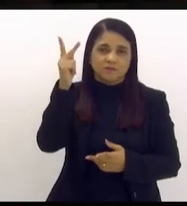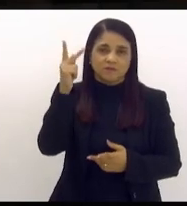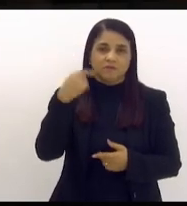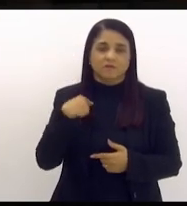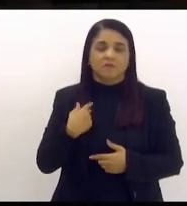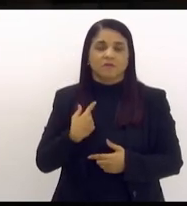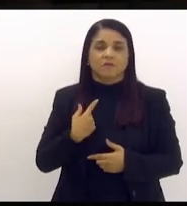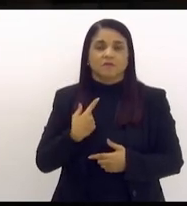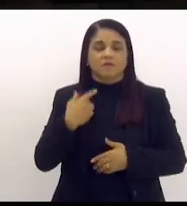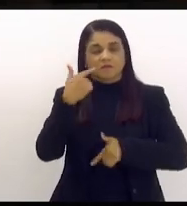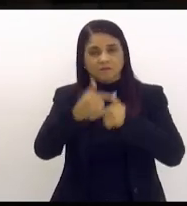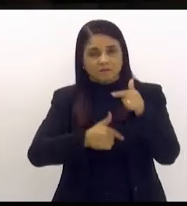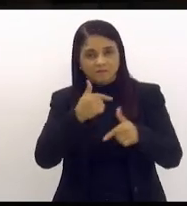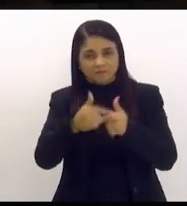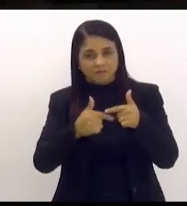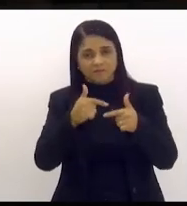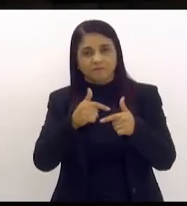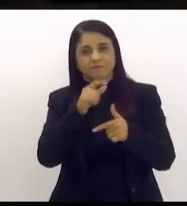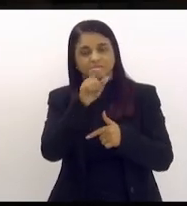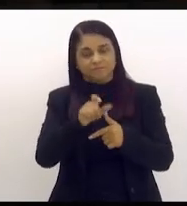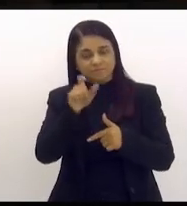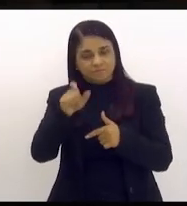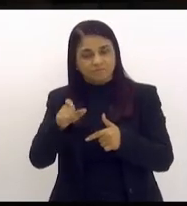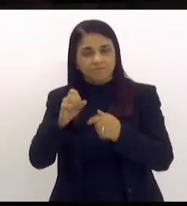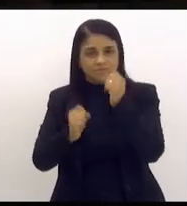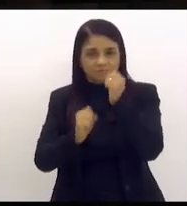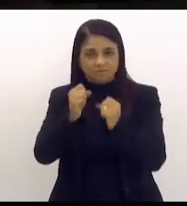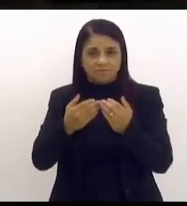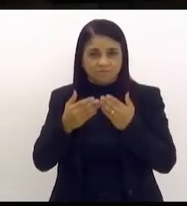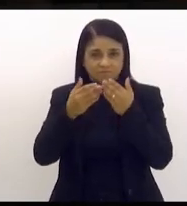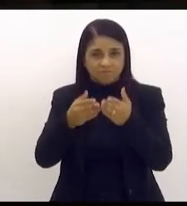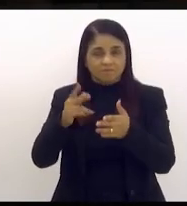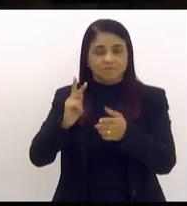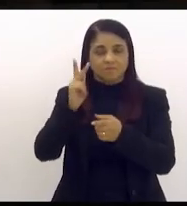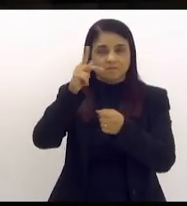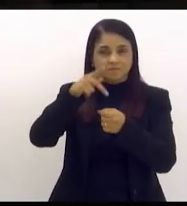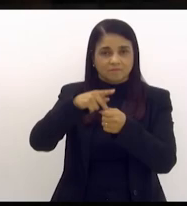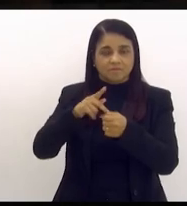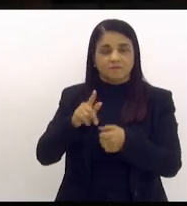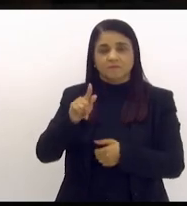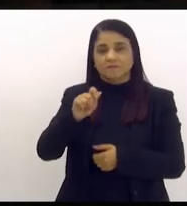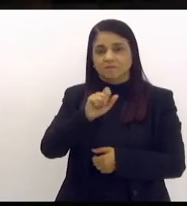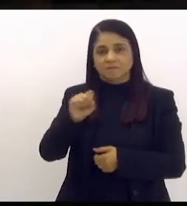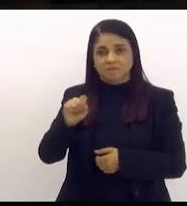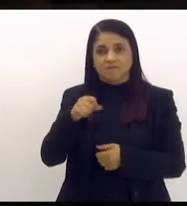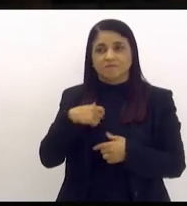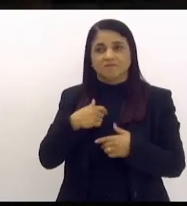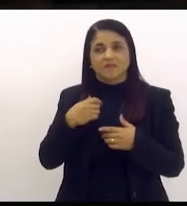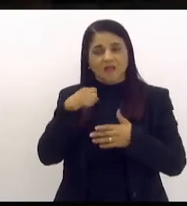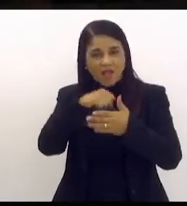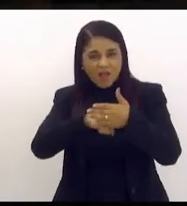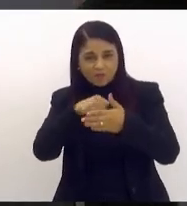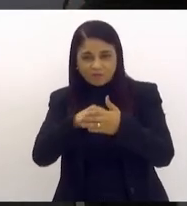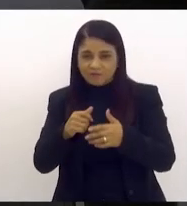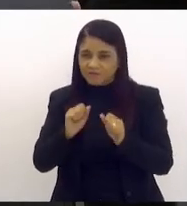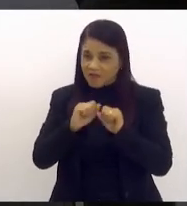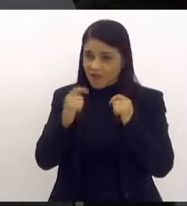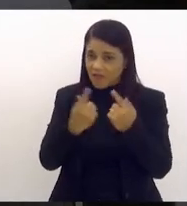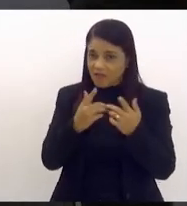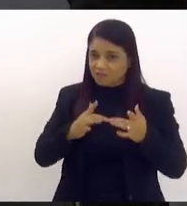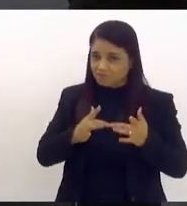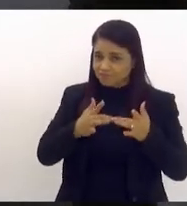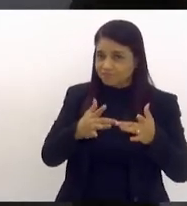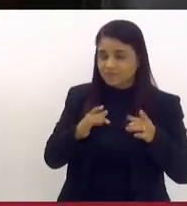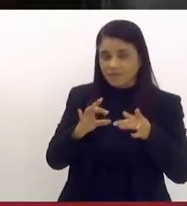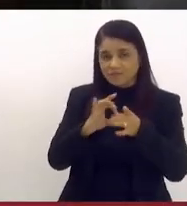nossos queridos trabalhadores da indústria naval do setor de petróleo vamos a luta contem com nossa al